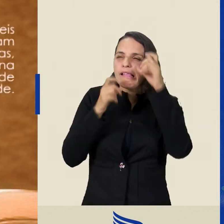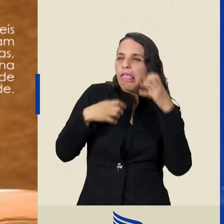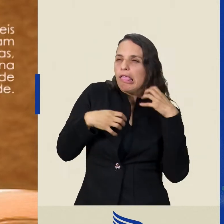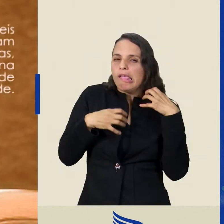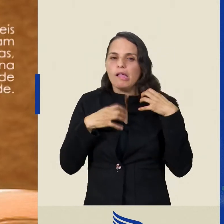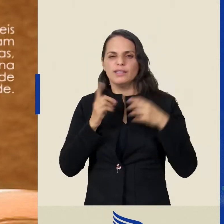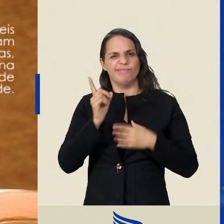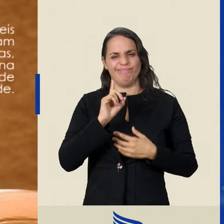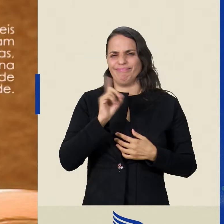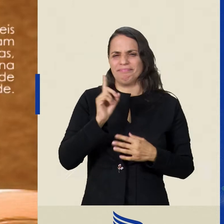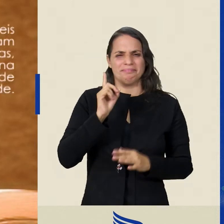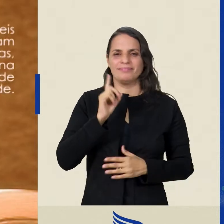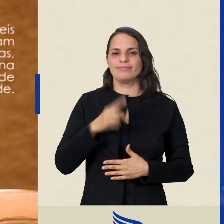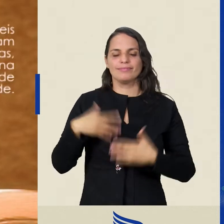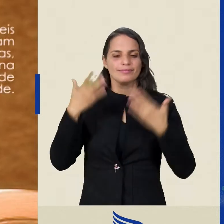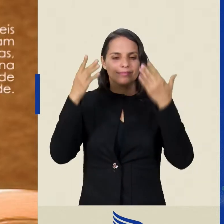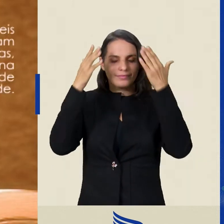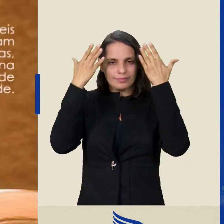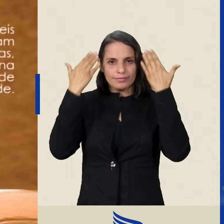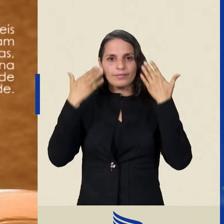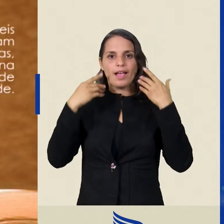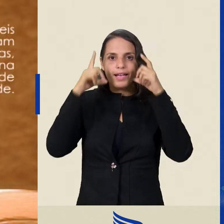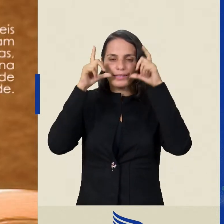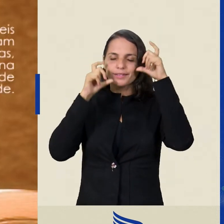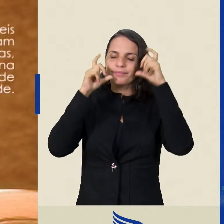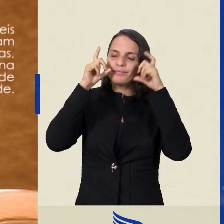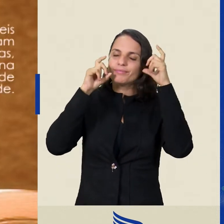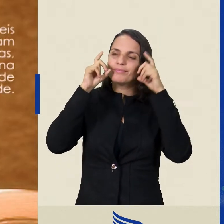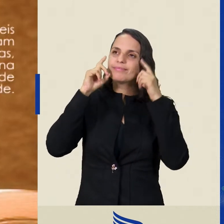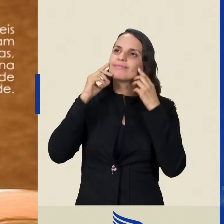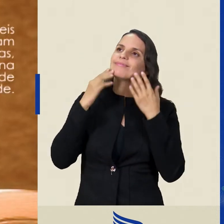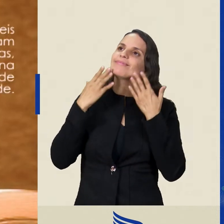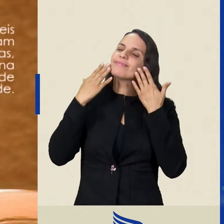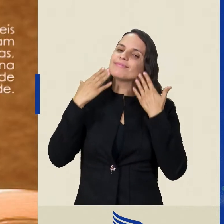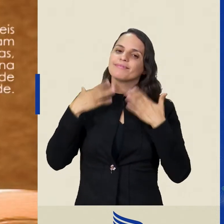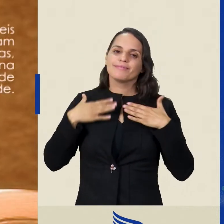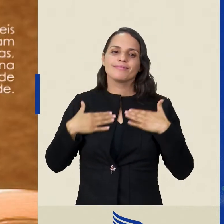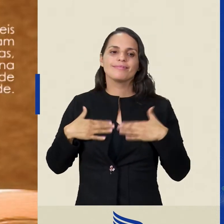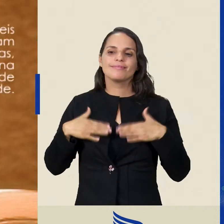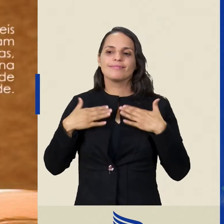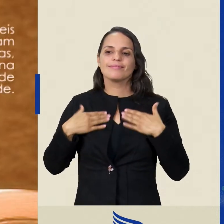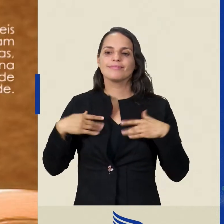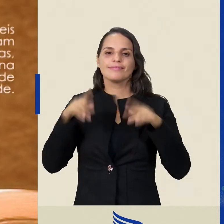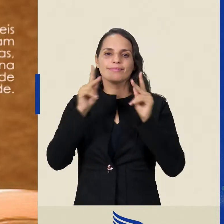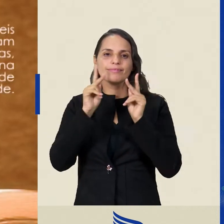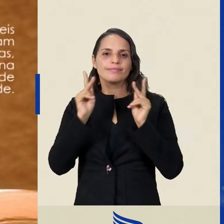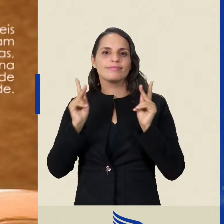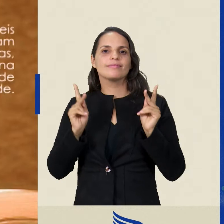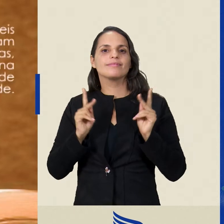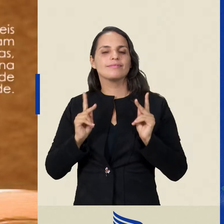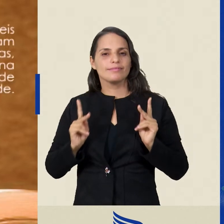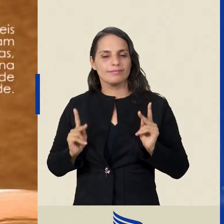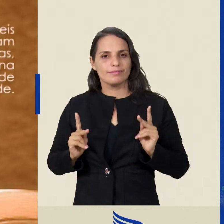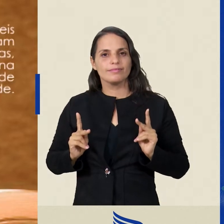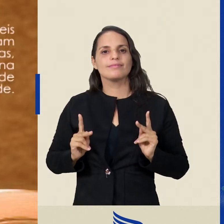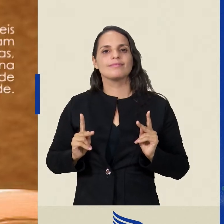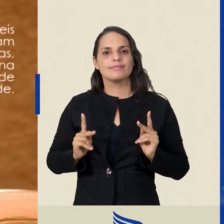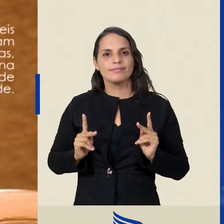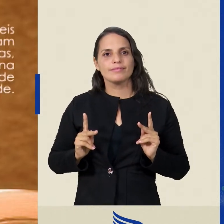que acompanham de ordinário os médiuns espíritas, porém sua própria aparência,